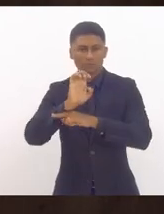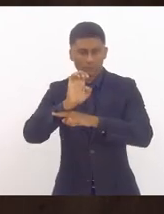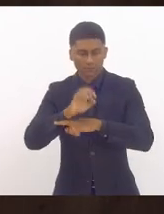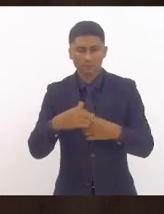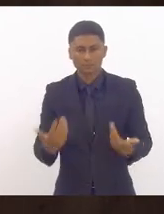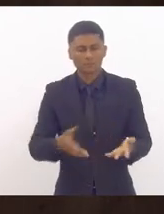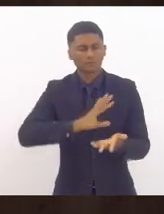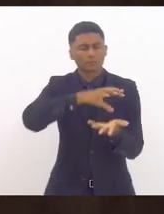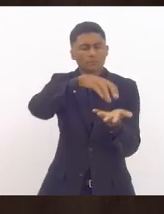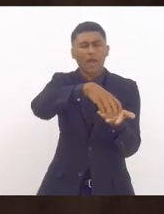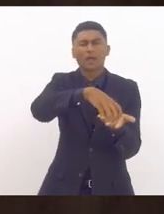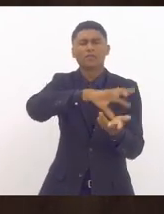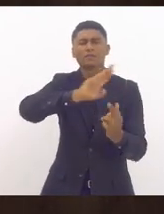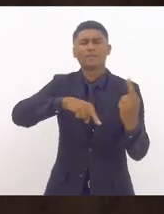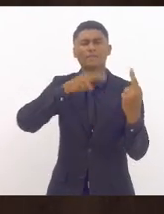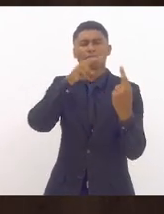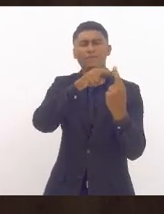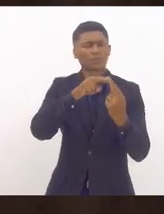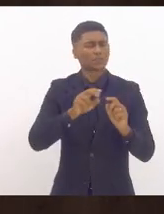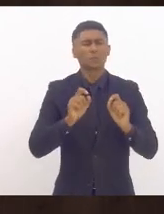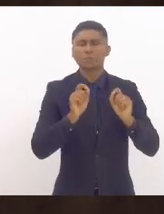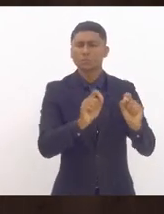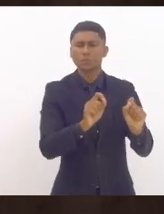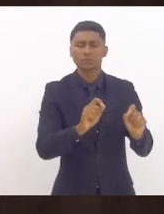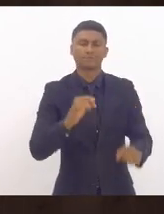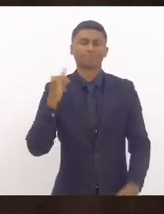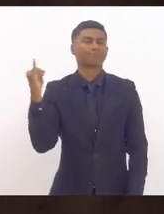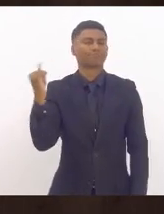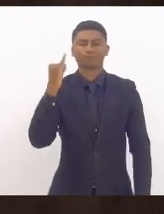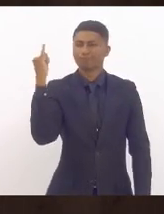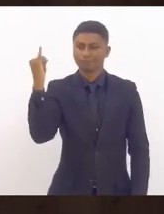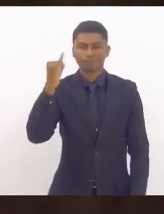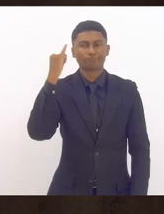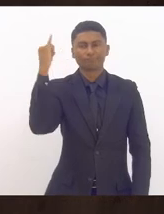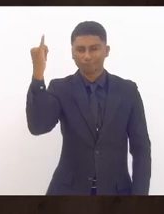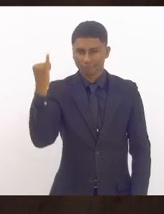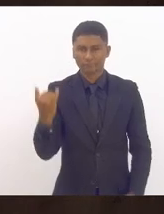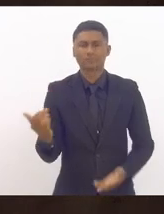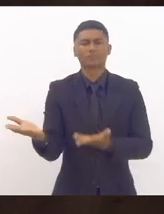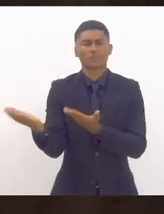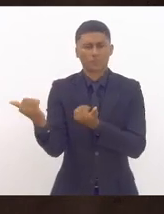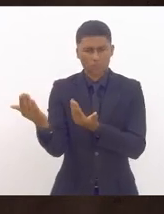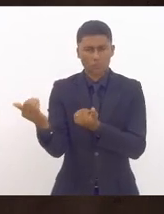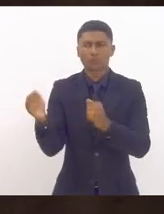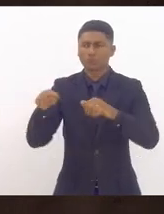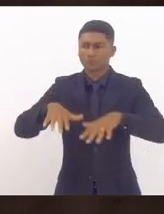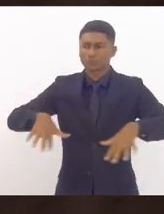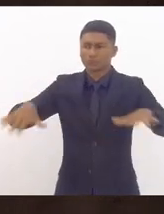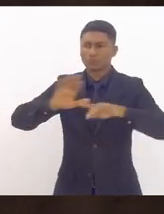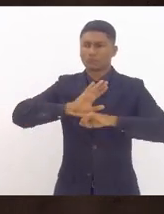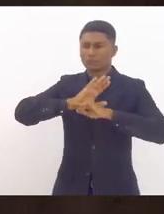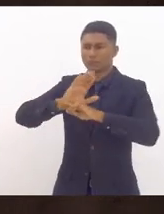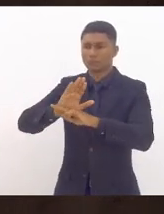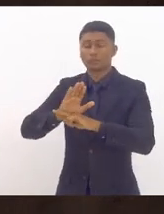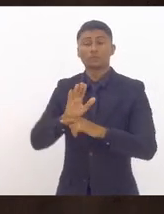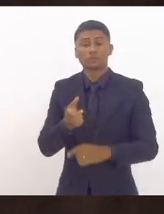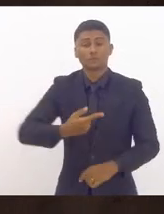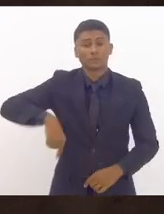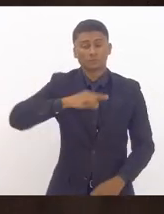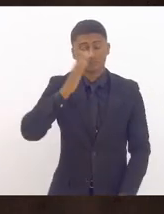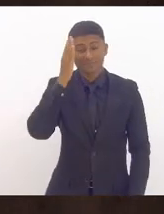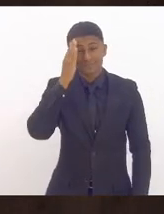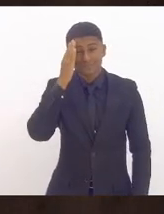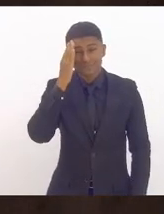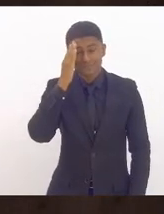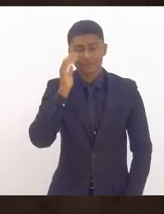de referência esses tão importantes e essenciais para a nossa juventude. Nós sabemos que, se